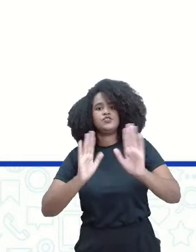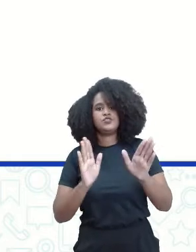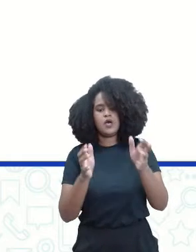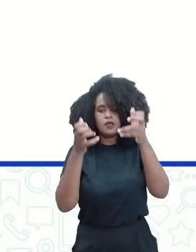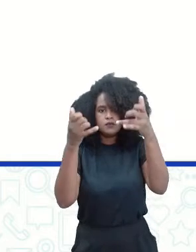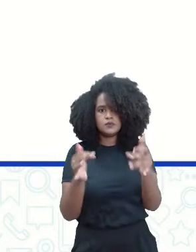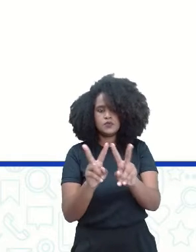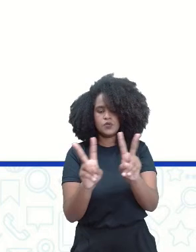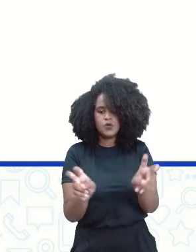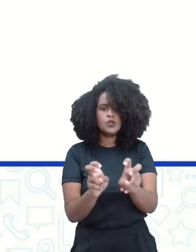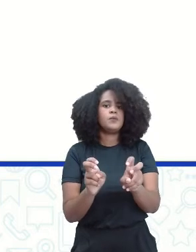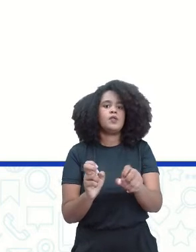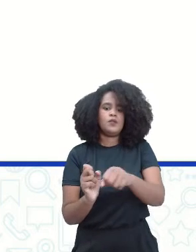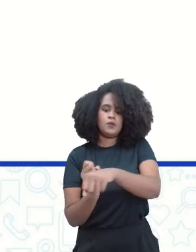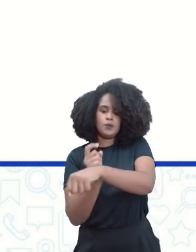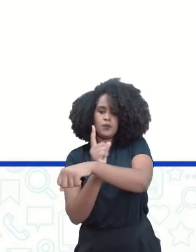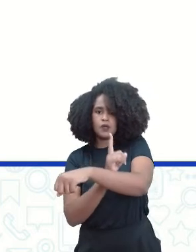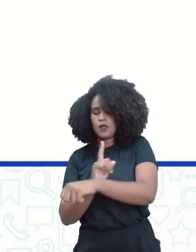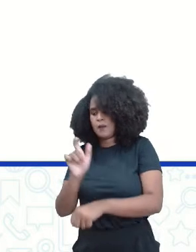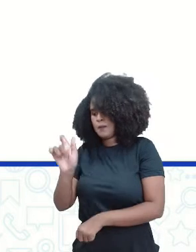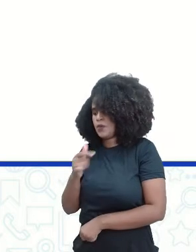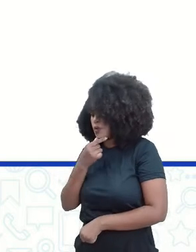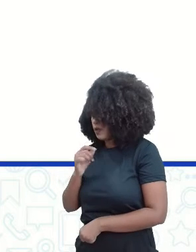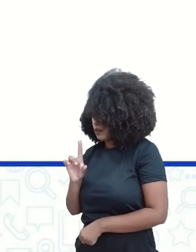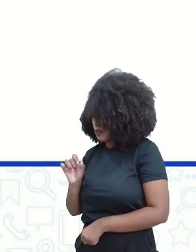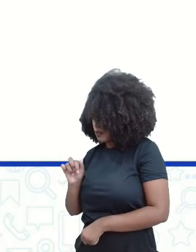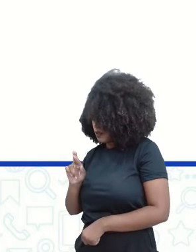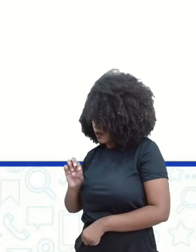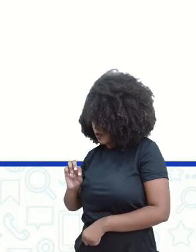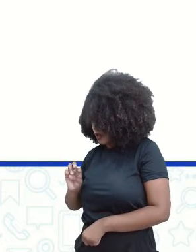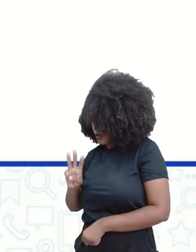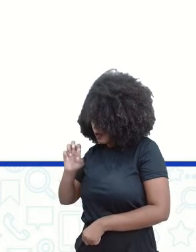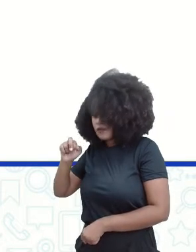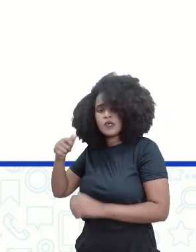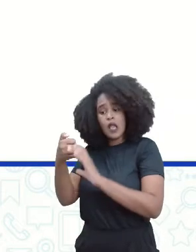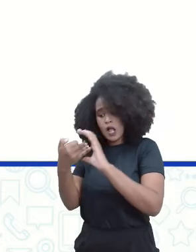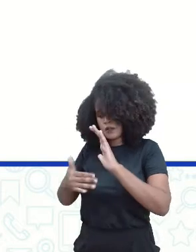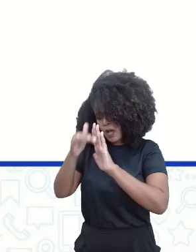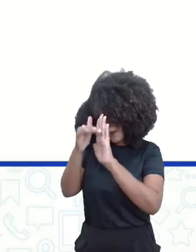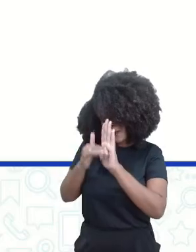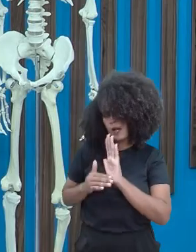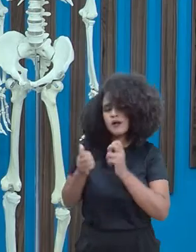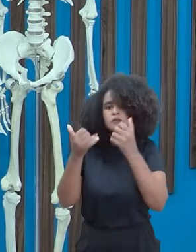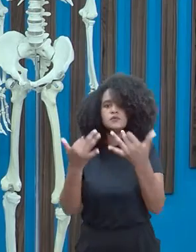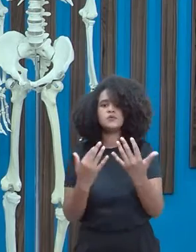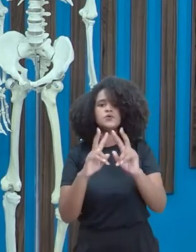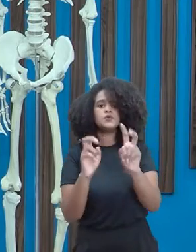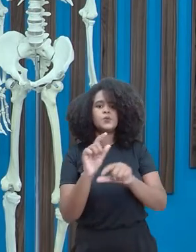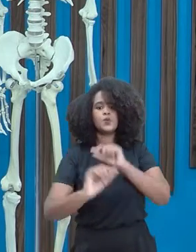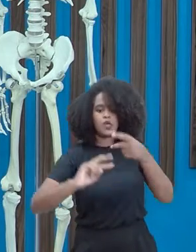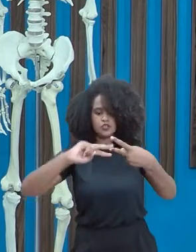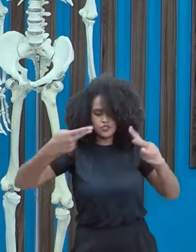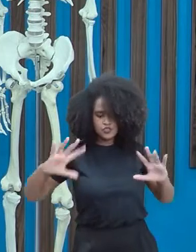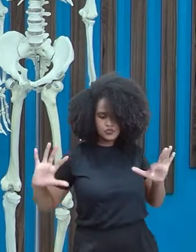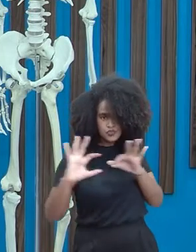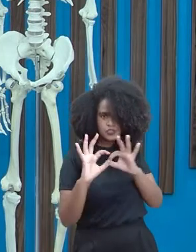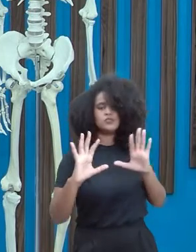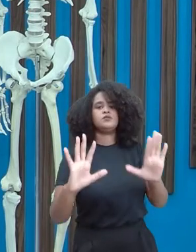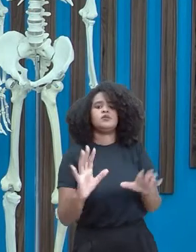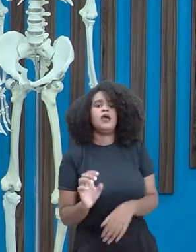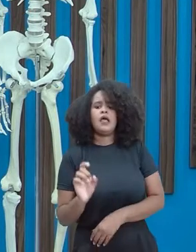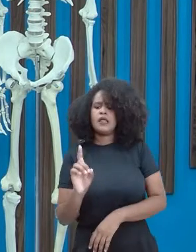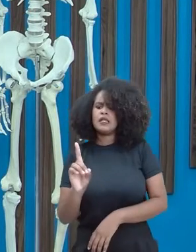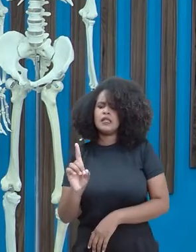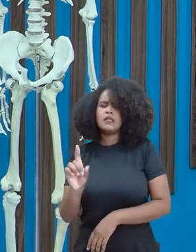a respeito de Darwin, ele vem dizendo aí uma série de características, de modificações que tem a ver com a genética, mesmo Darwin